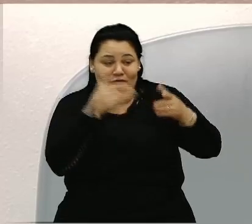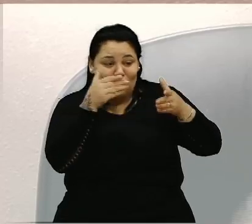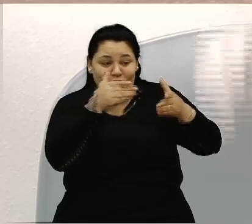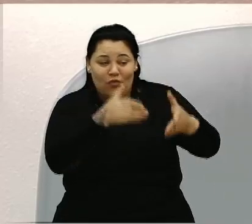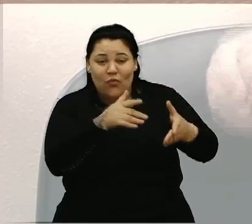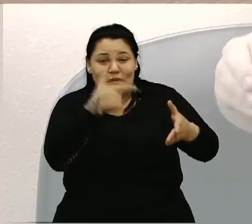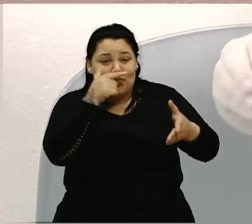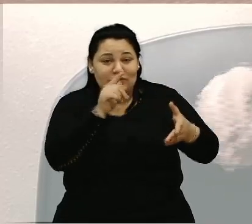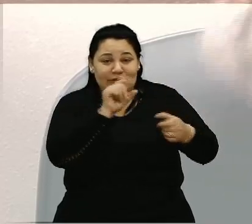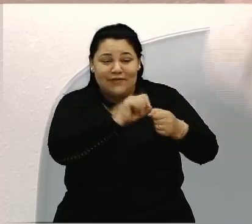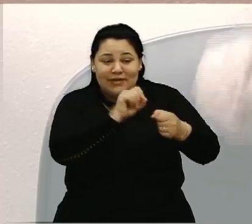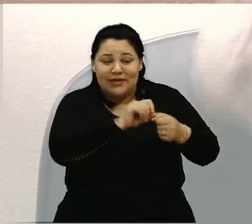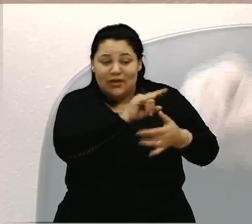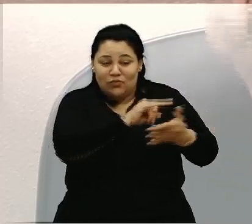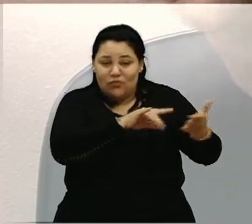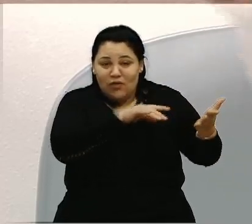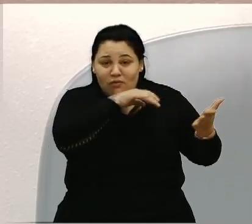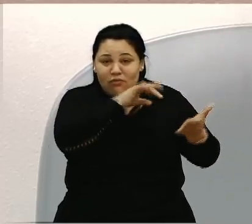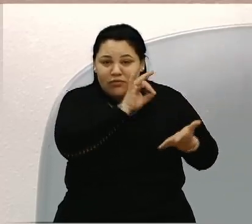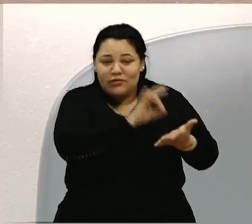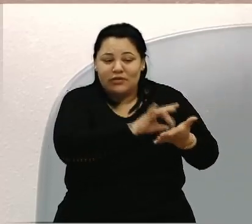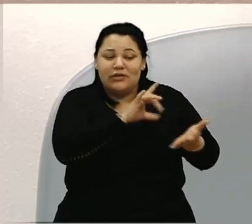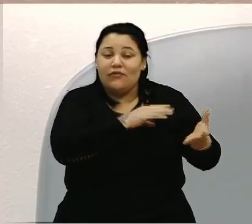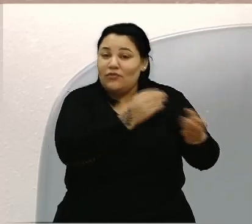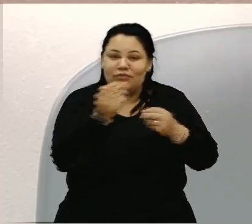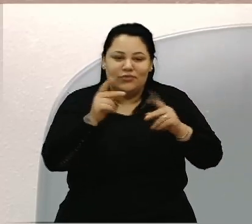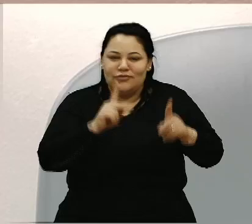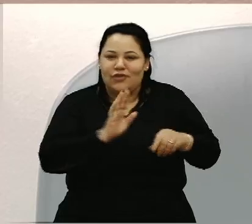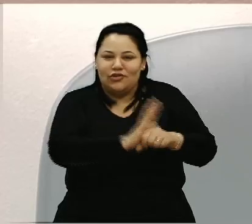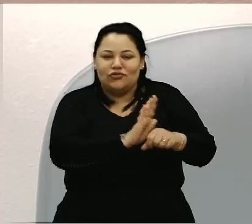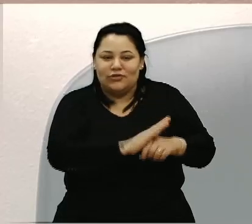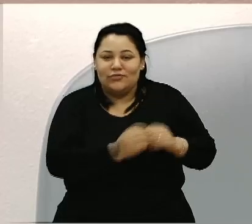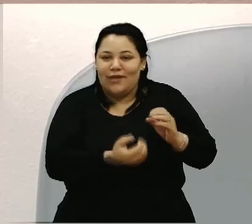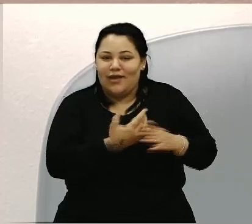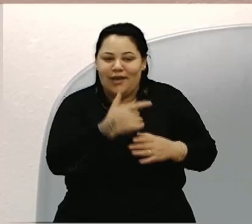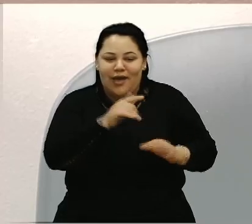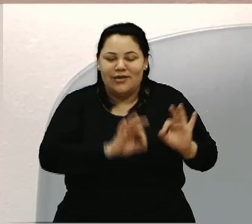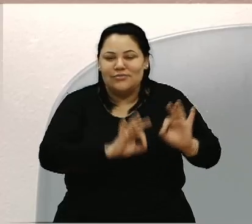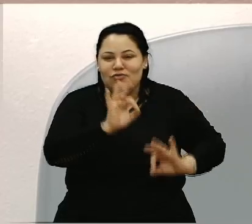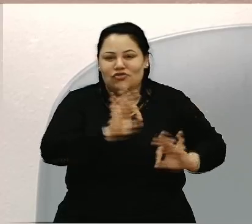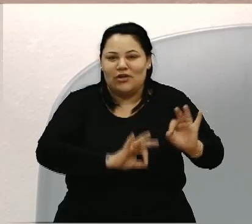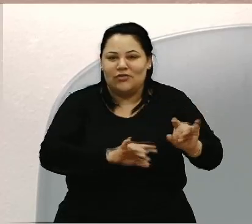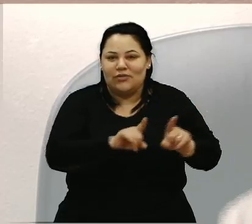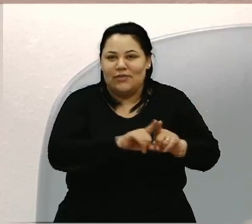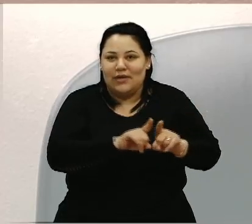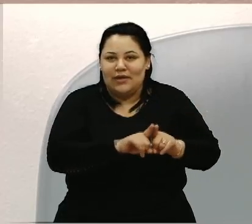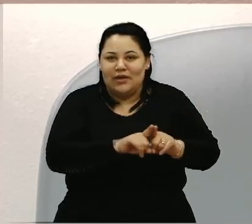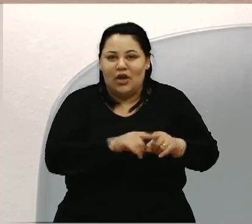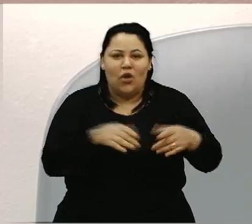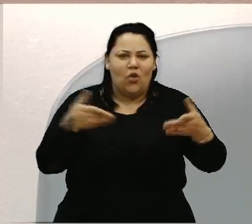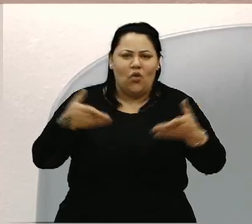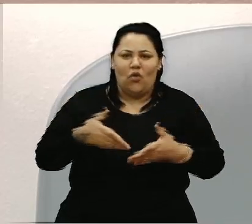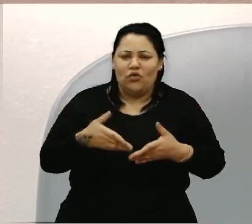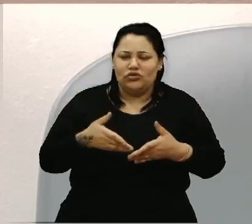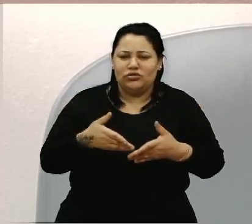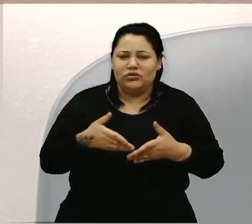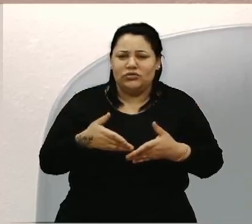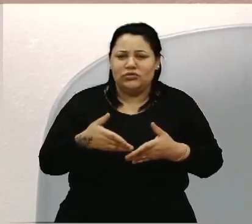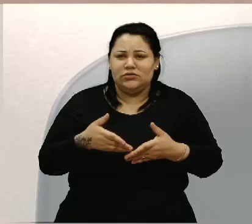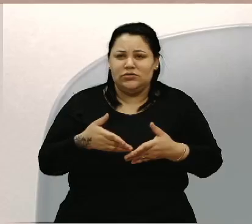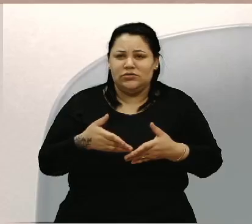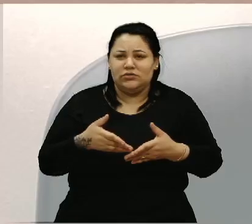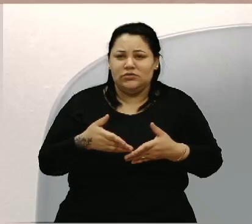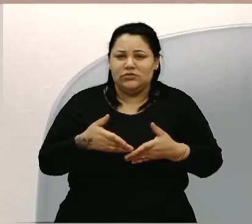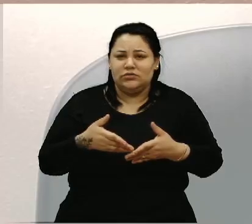que teve, sim, muitas mãos para construir esse projeto. Peço a palavra. Hoje se vira